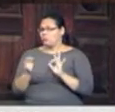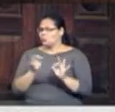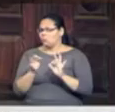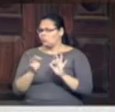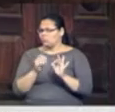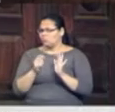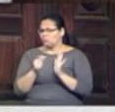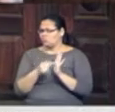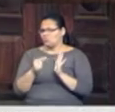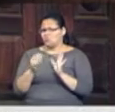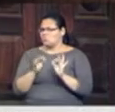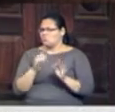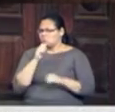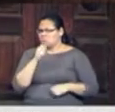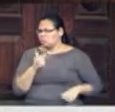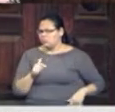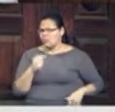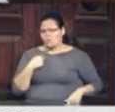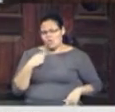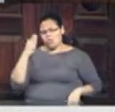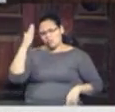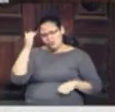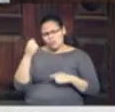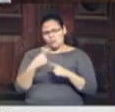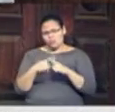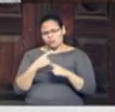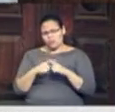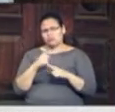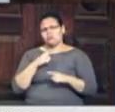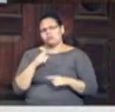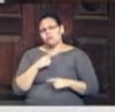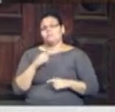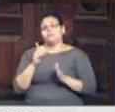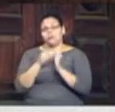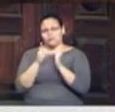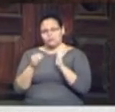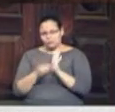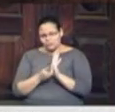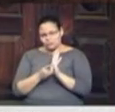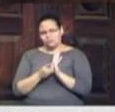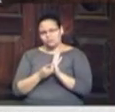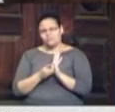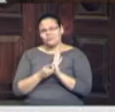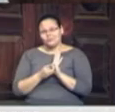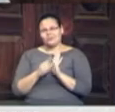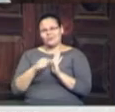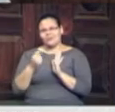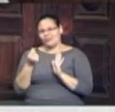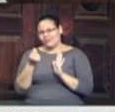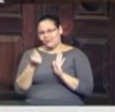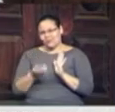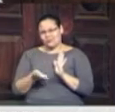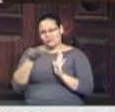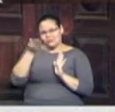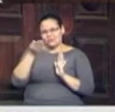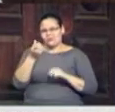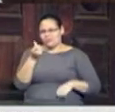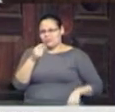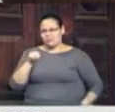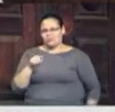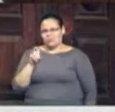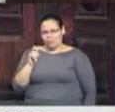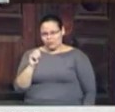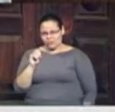Eu sei, porque foi publicado um decreto reajustando a tarifa de 6,50